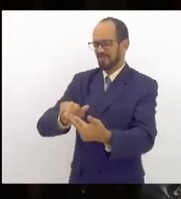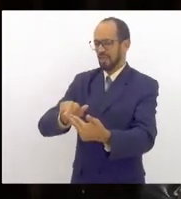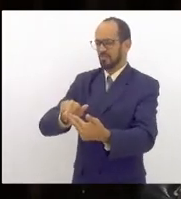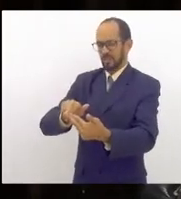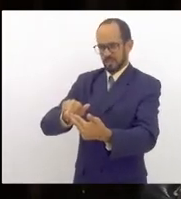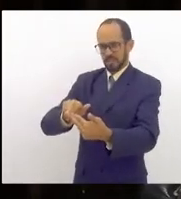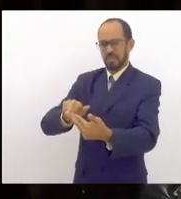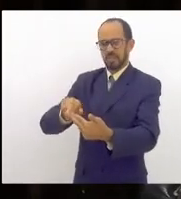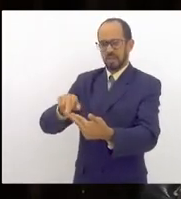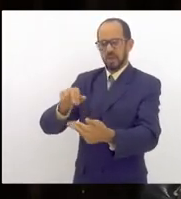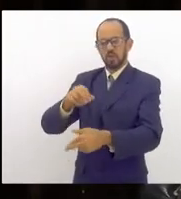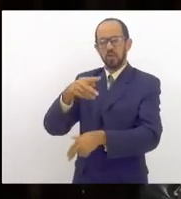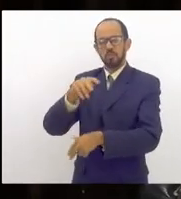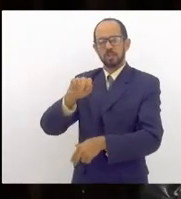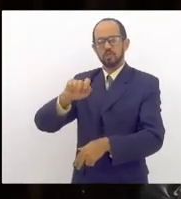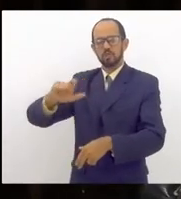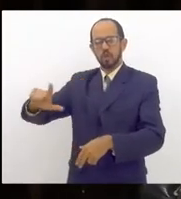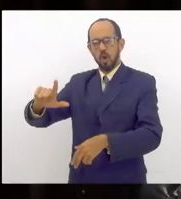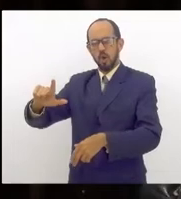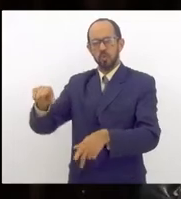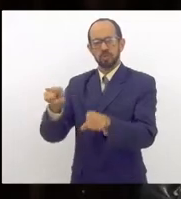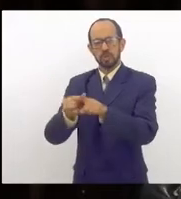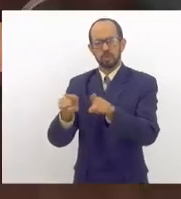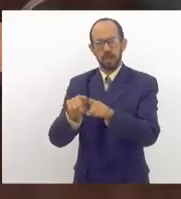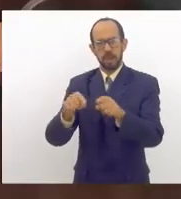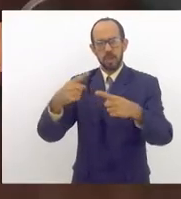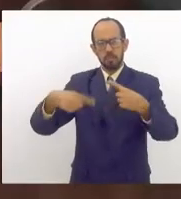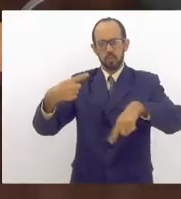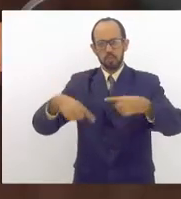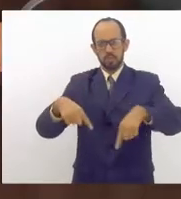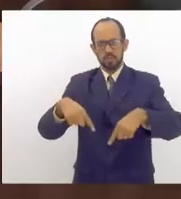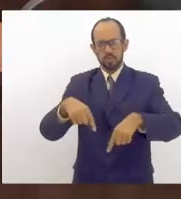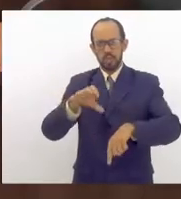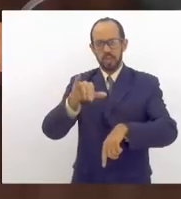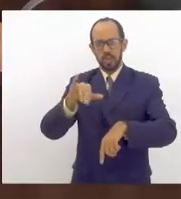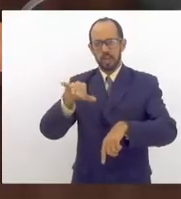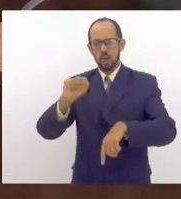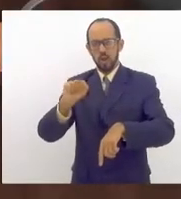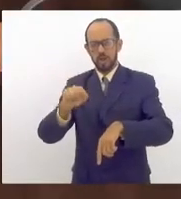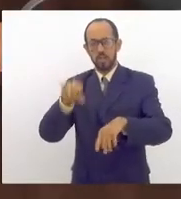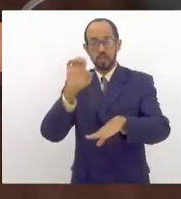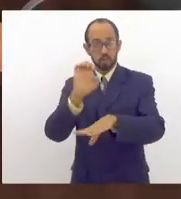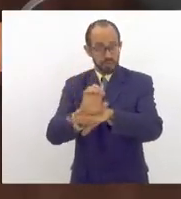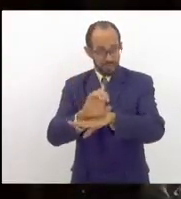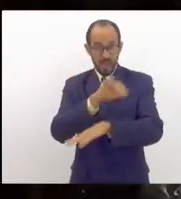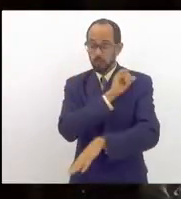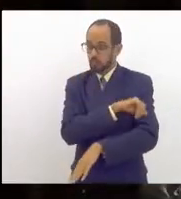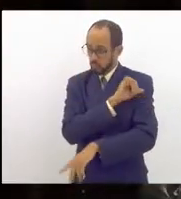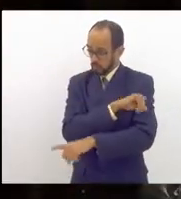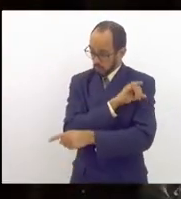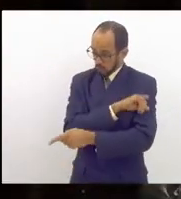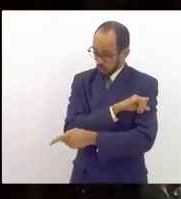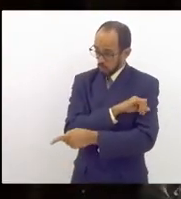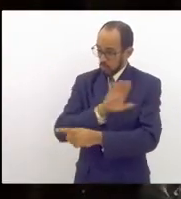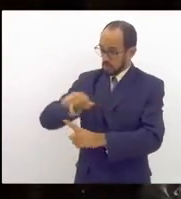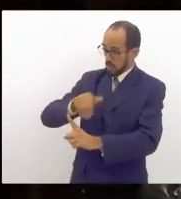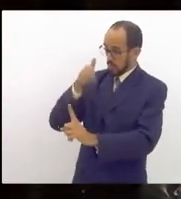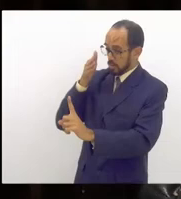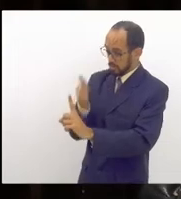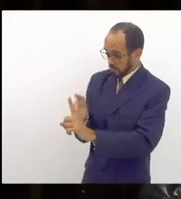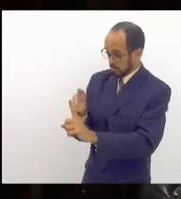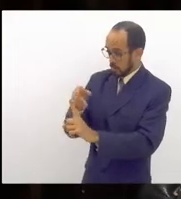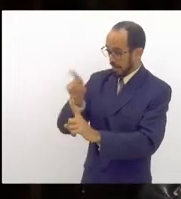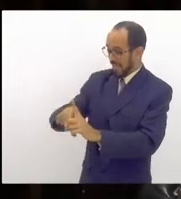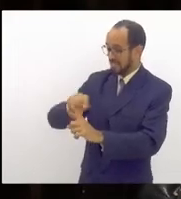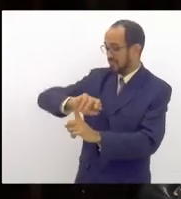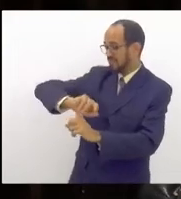no pé só na política carioca política do estado do Rio de Janeiro né e dizer que esse reconhecimento é coletivo